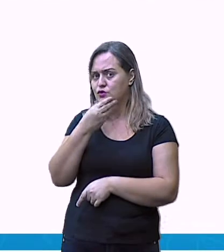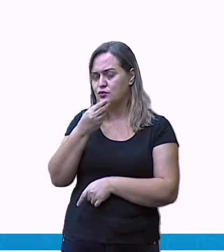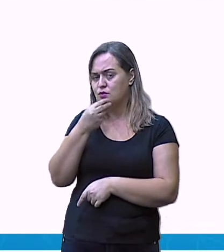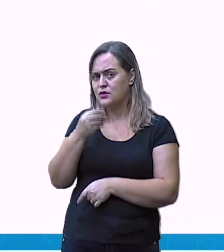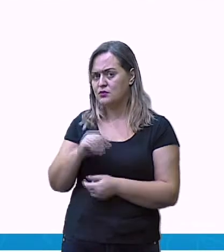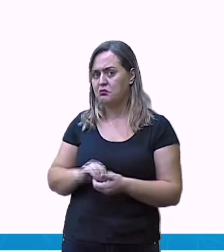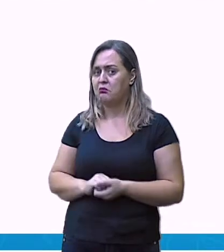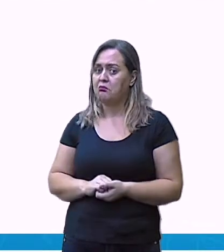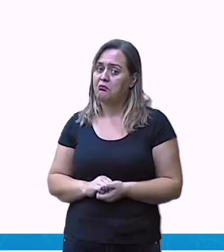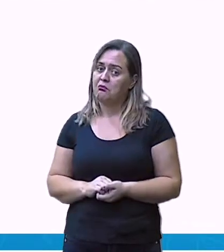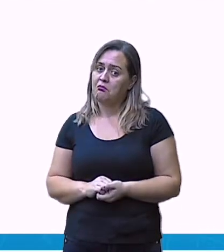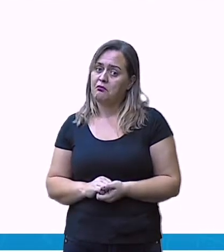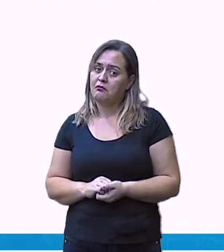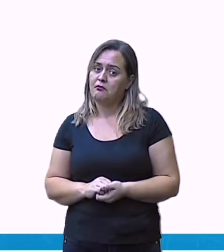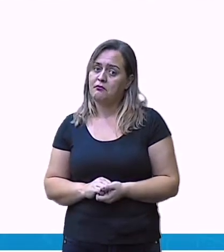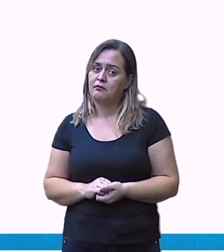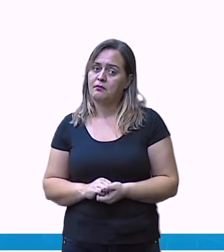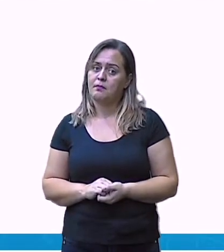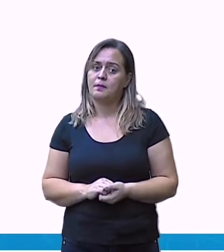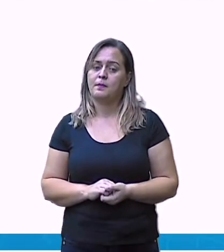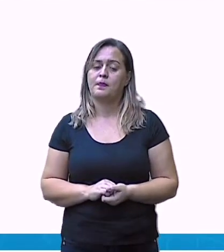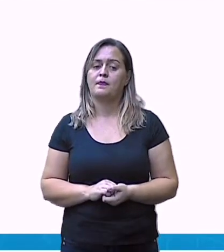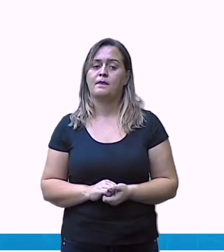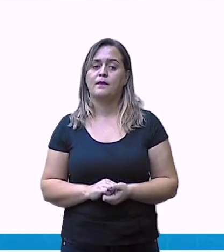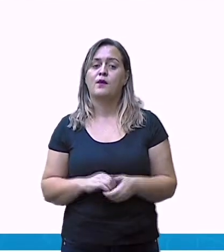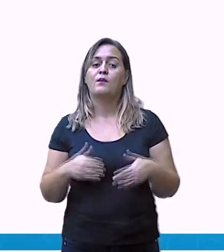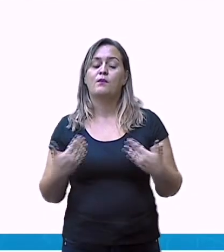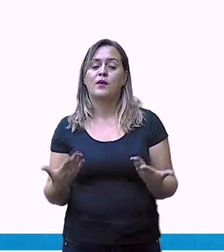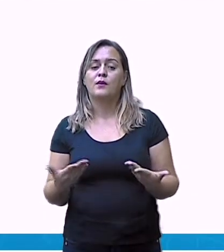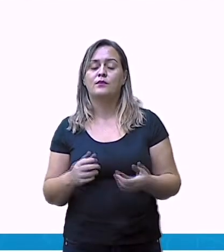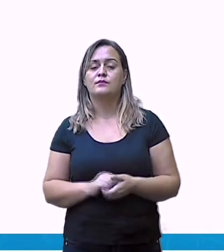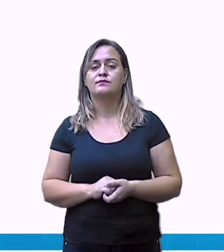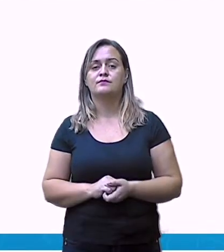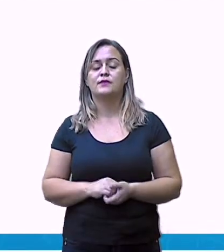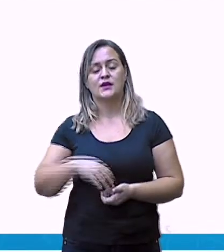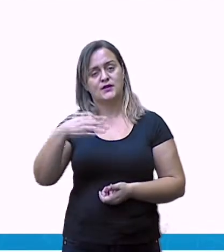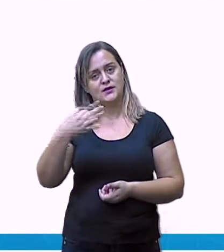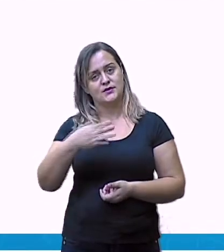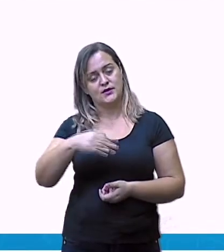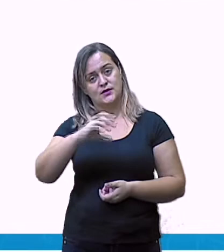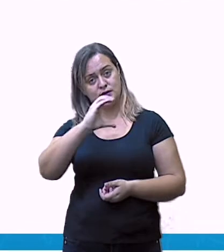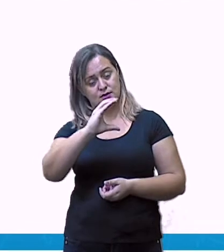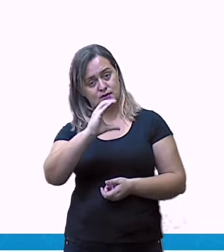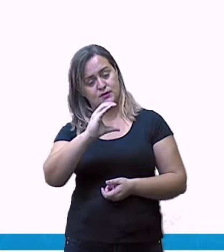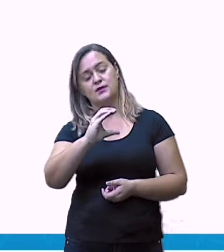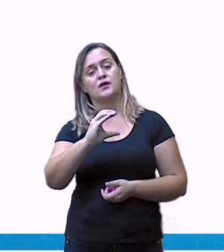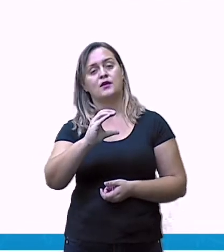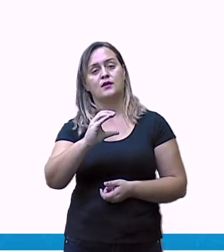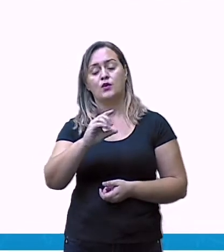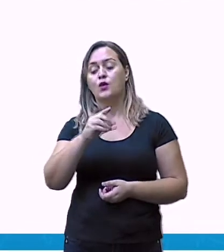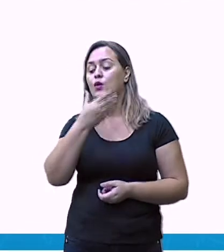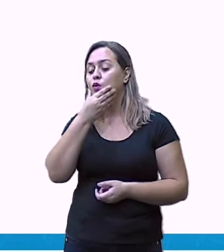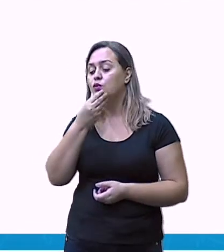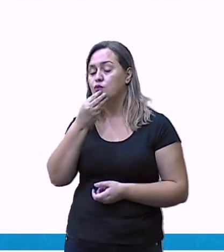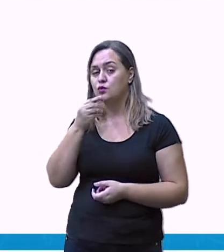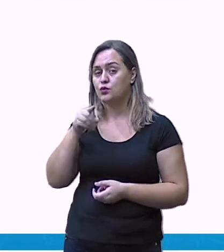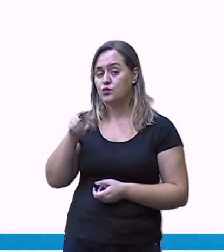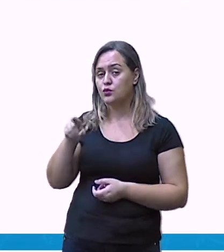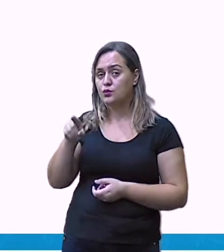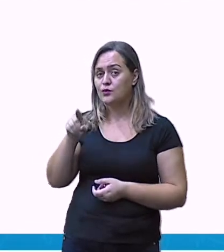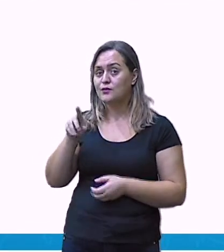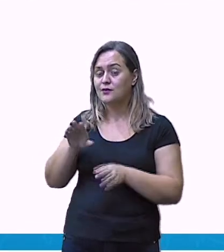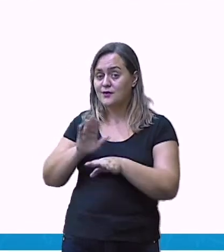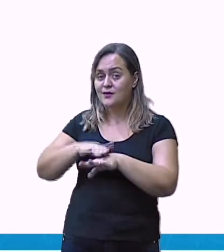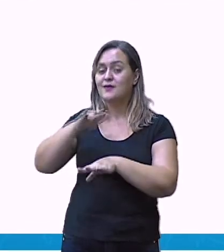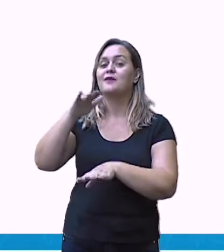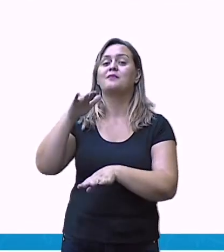gráfico dos meninos? Então, a alternativa C. Nos meninos é maior, a quantidade é maior